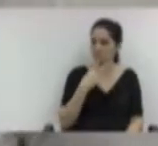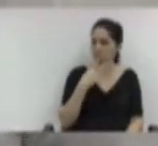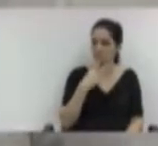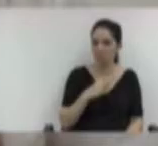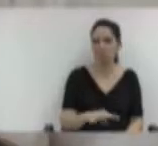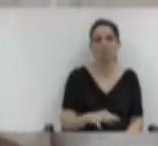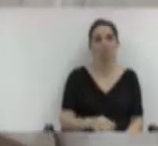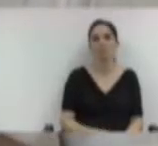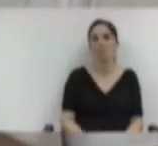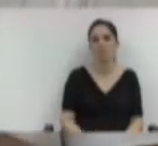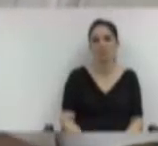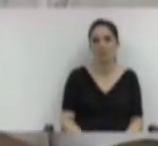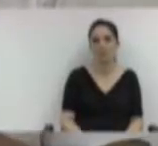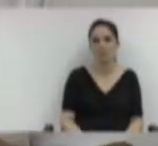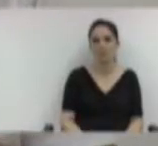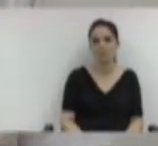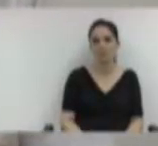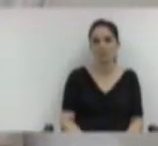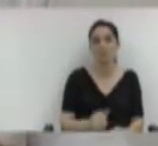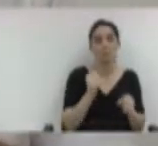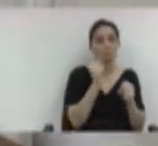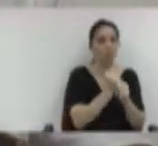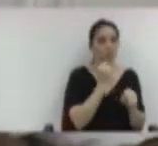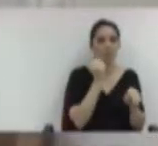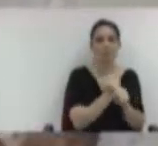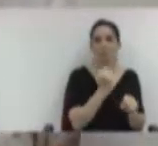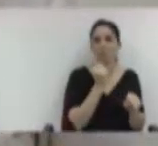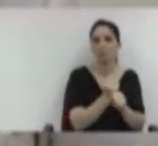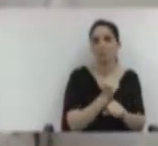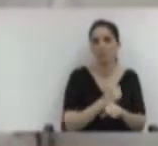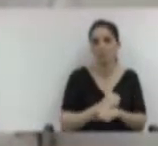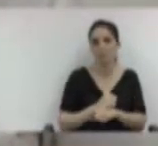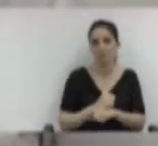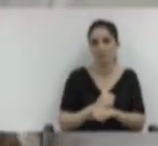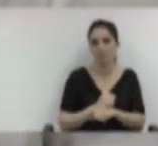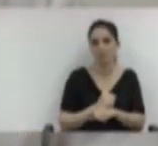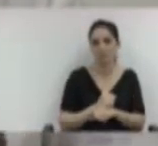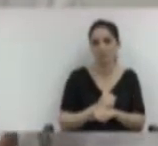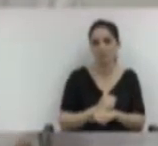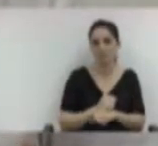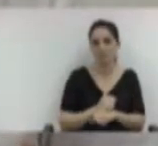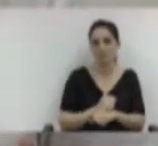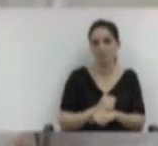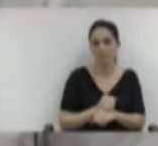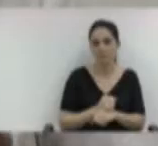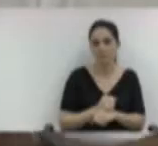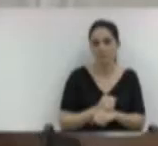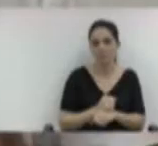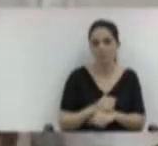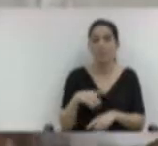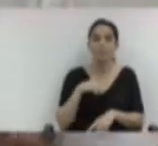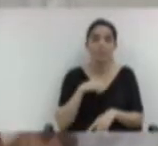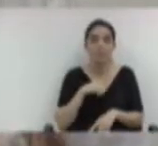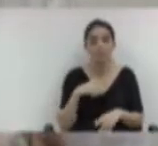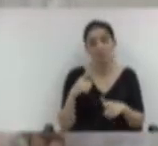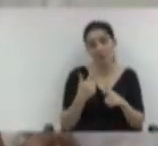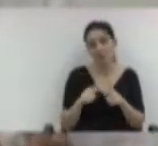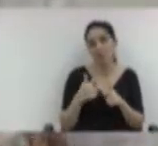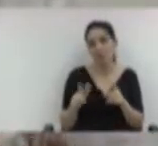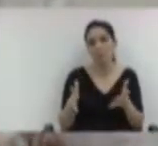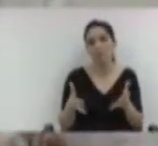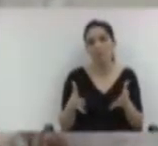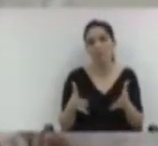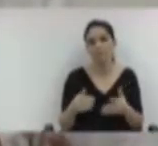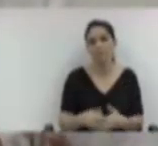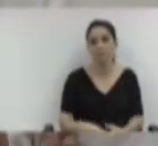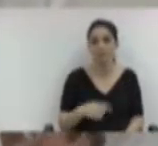uma construção que a gente vai fazer, que não mexa com alguém, até dentro da casa da gente. E às vezes se torna até nojento. Eu me lembro